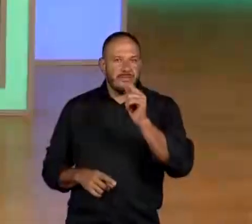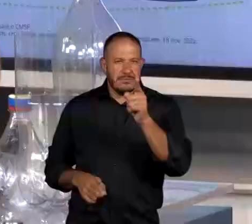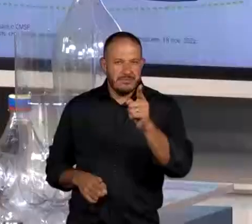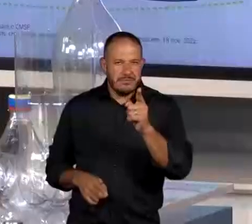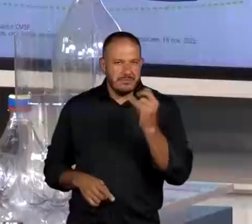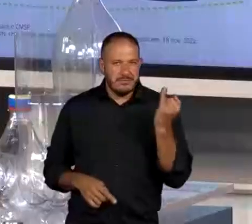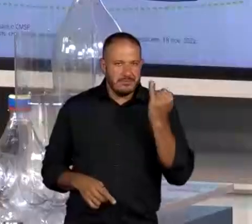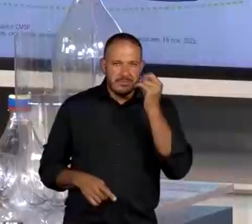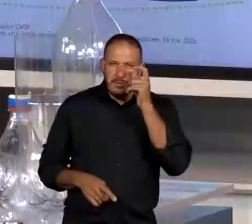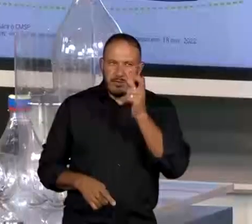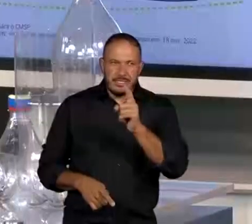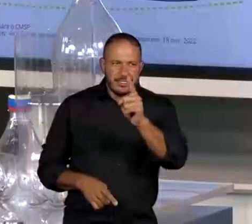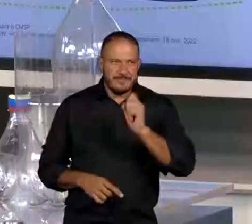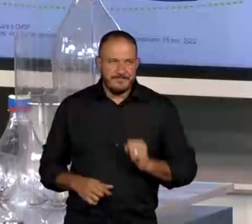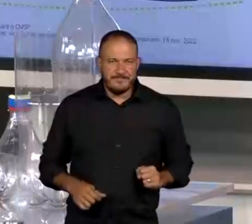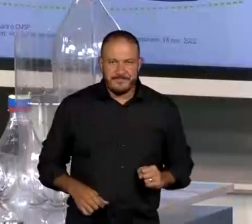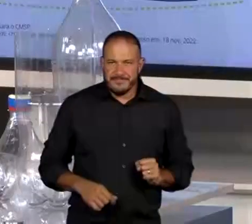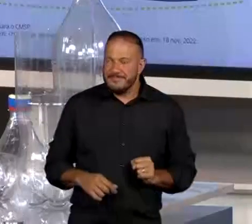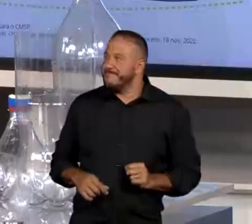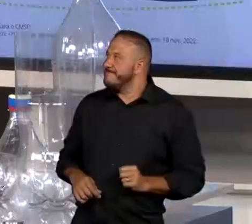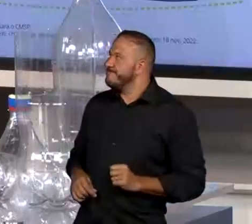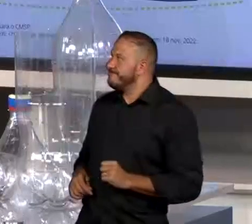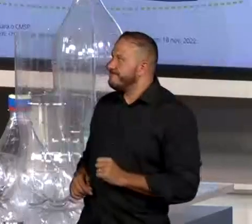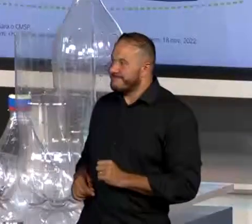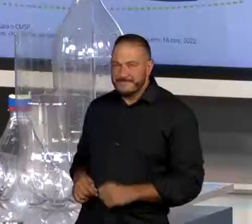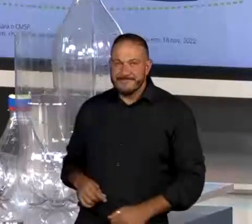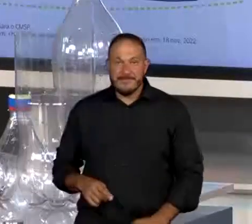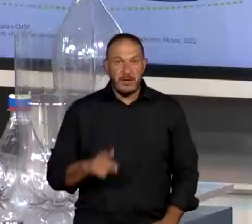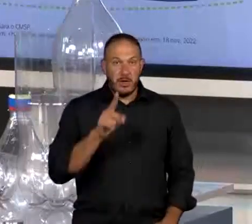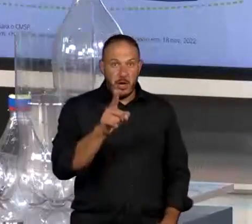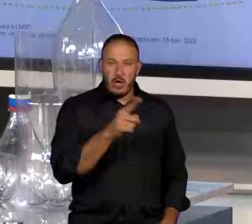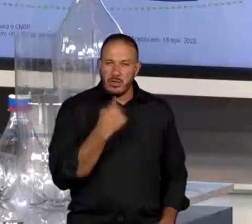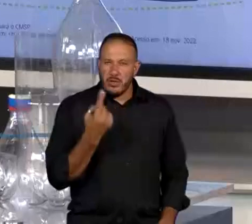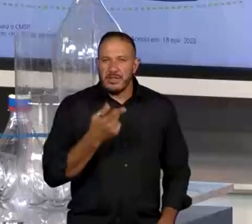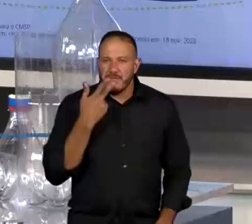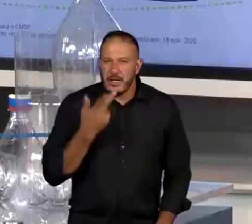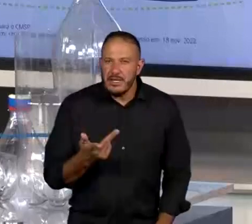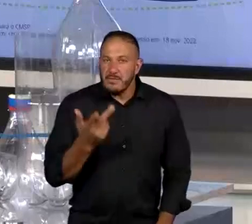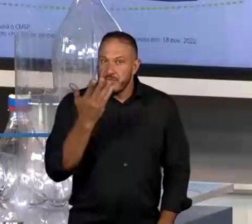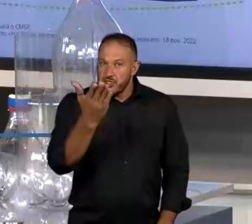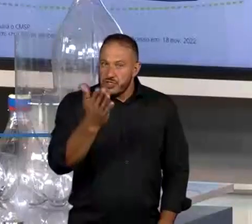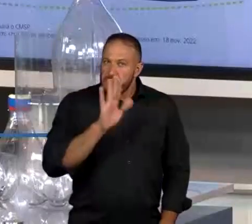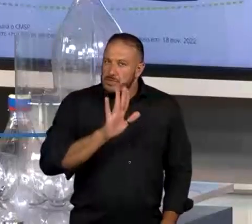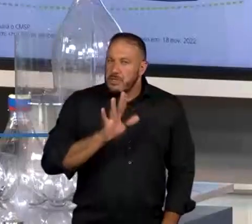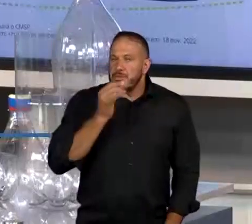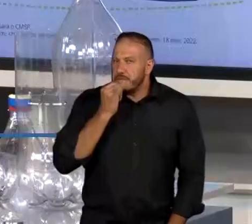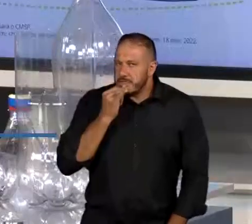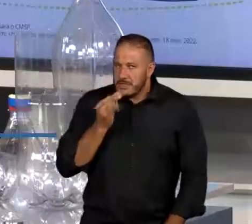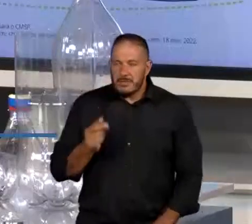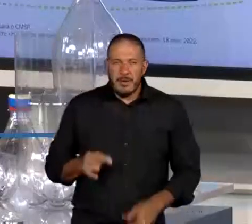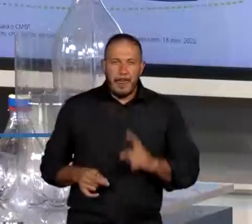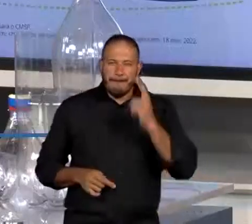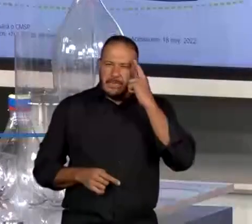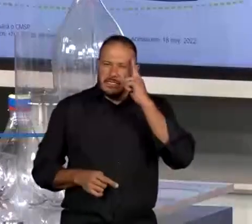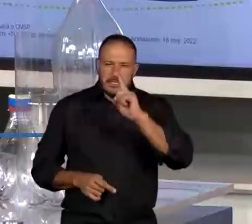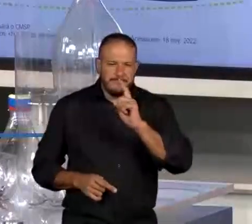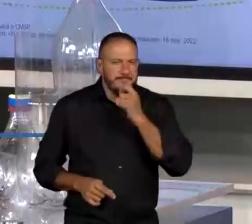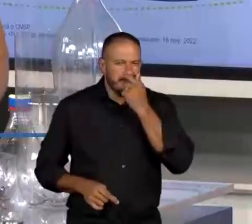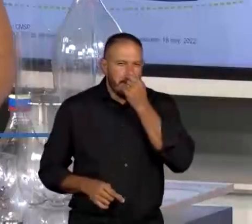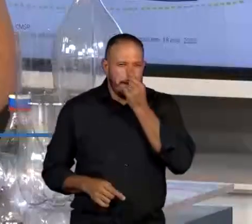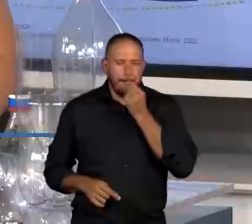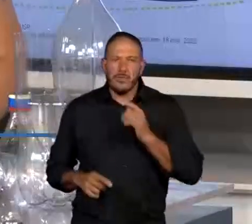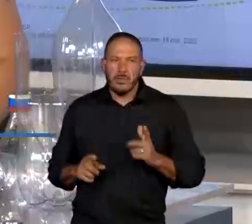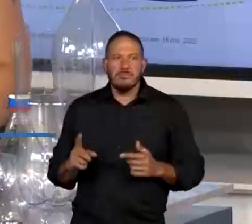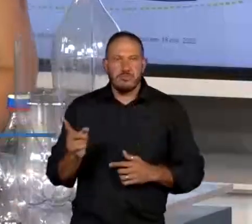olhinho. Ó, quando nós falamos disso, então assim, eu falei do zumbi, vamos pensar assim.